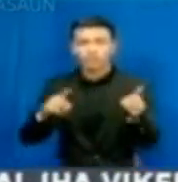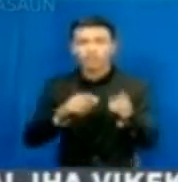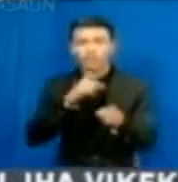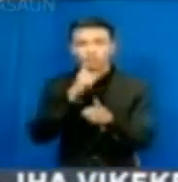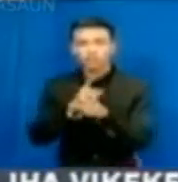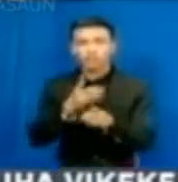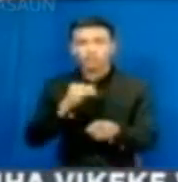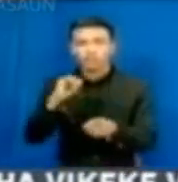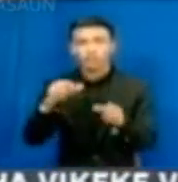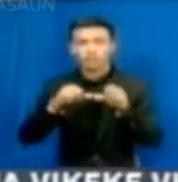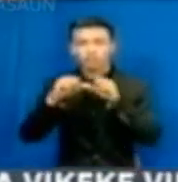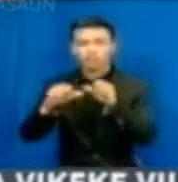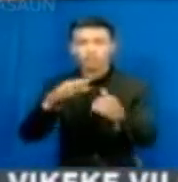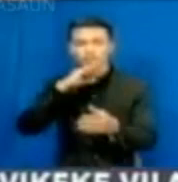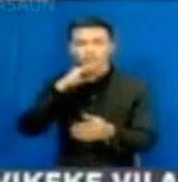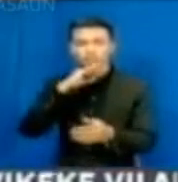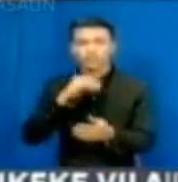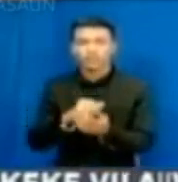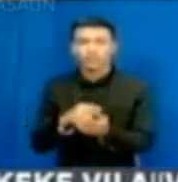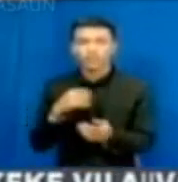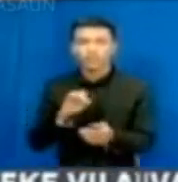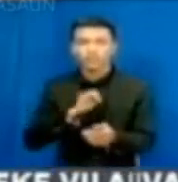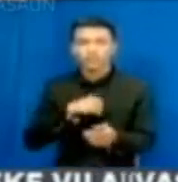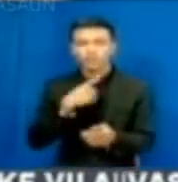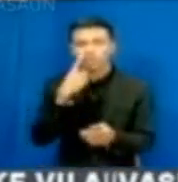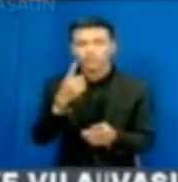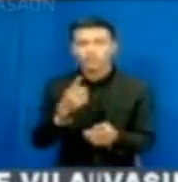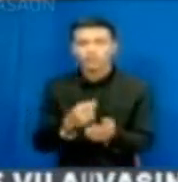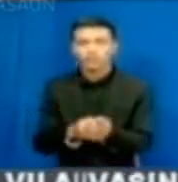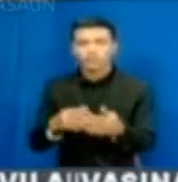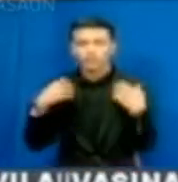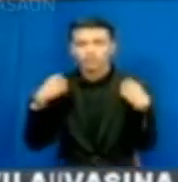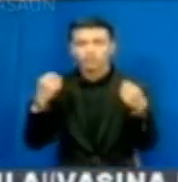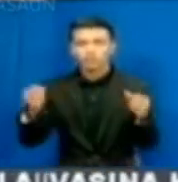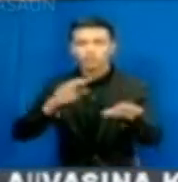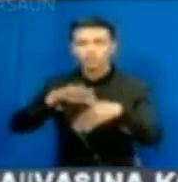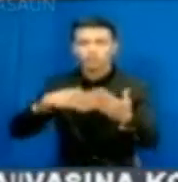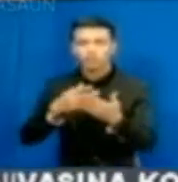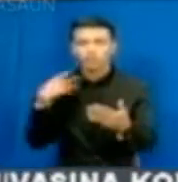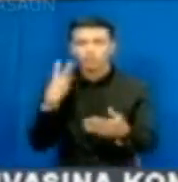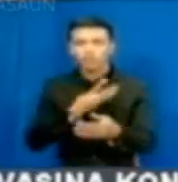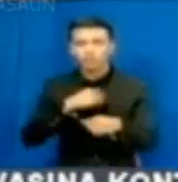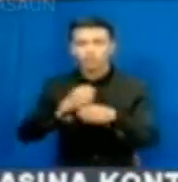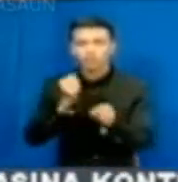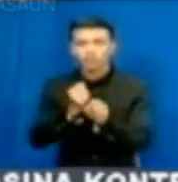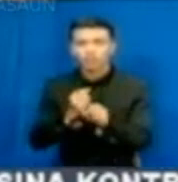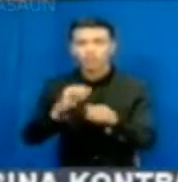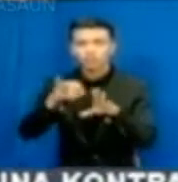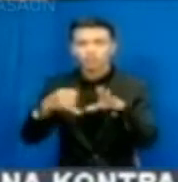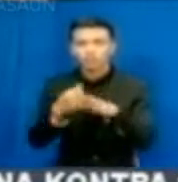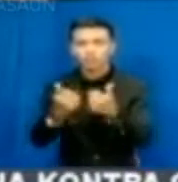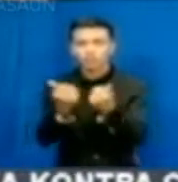Foer Oinsha Sim Atu Atu Hamos Kata Esforço Roto Ita Roto Halo Entre Agência Roto